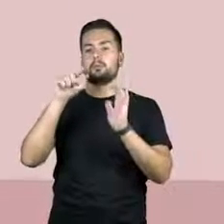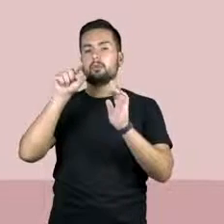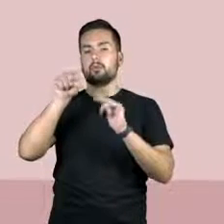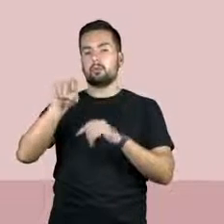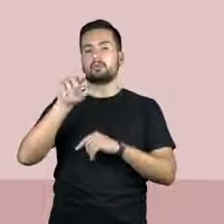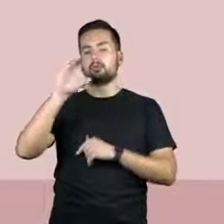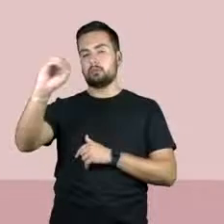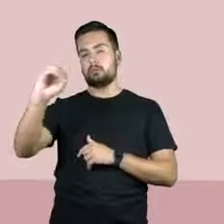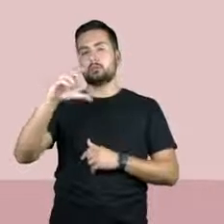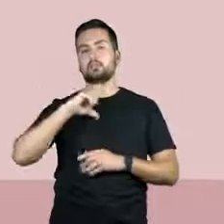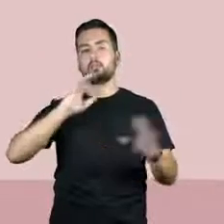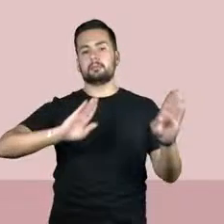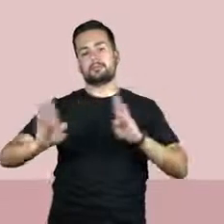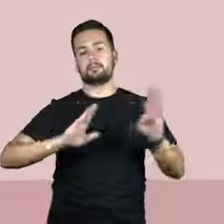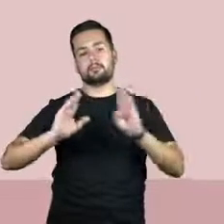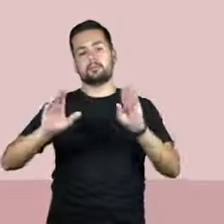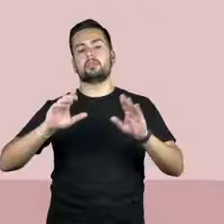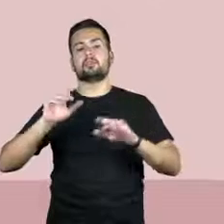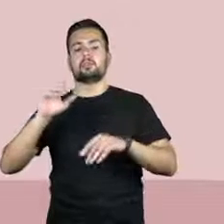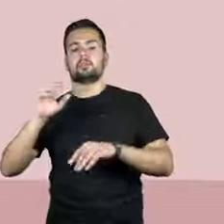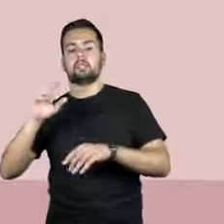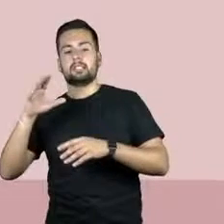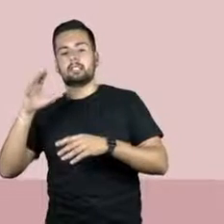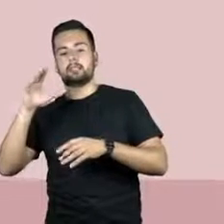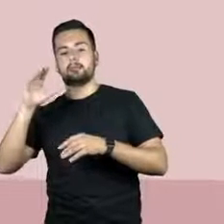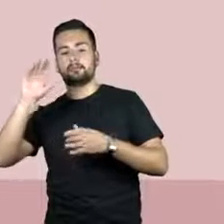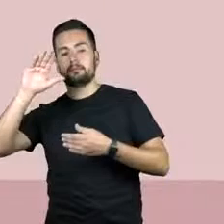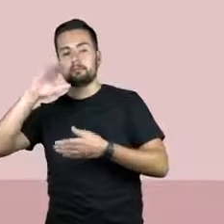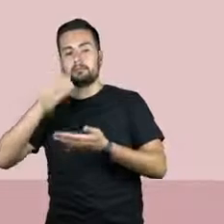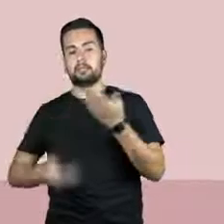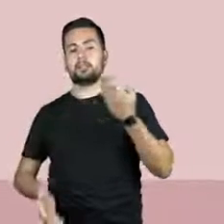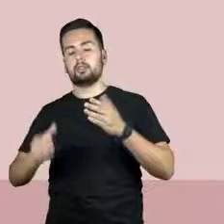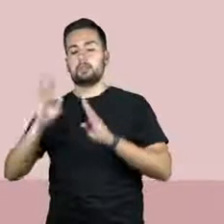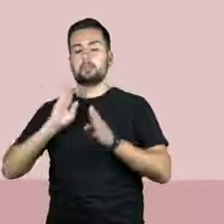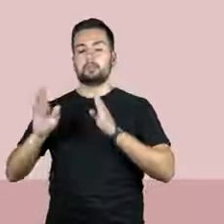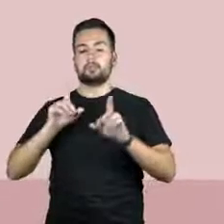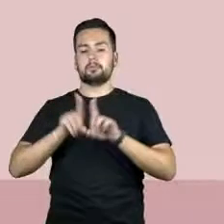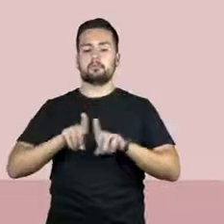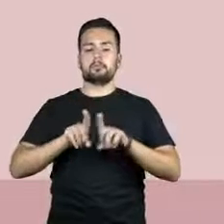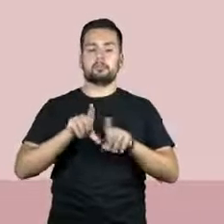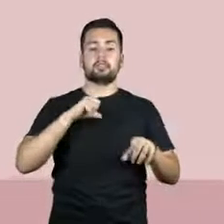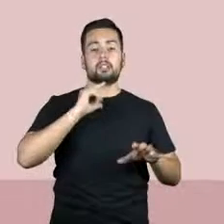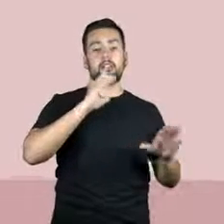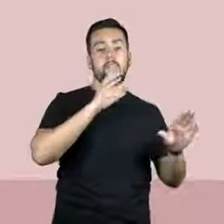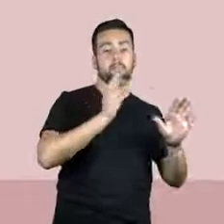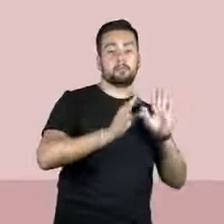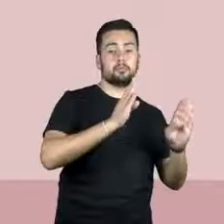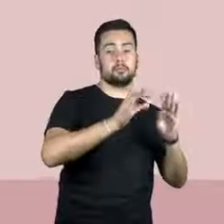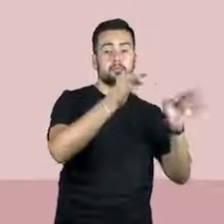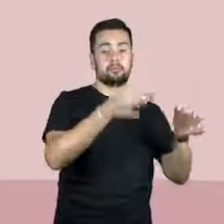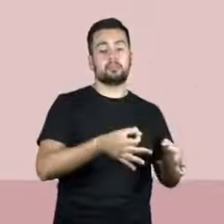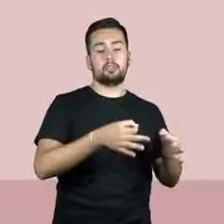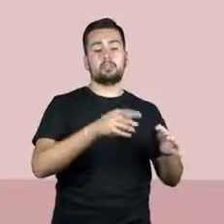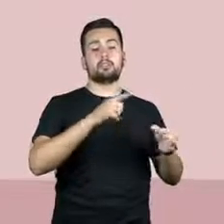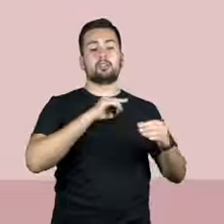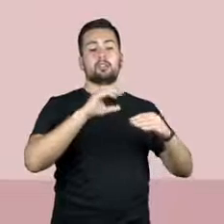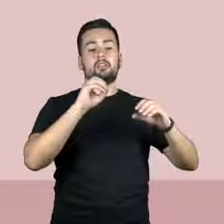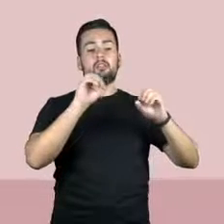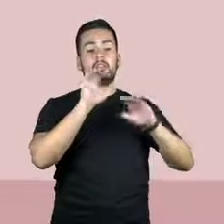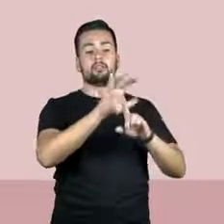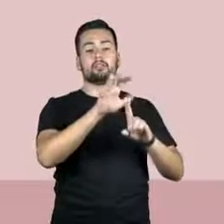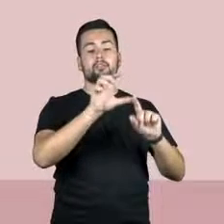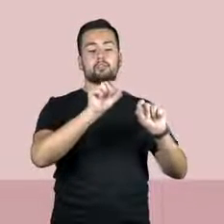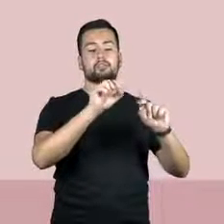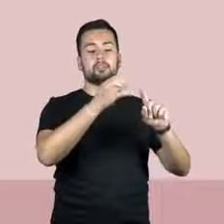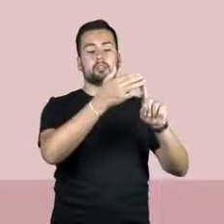tenho momentos e braços de momentos. Certos momentos vão atuar com a tendência a deslizar, tá? A fazer